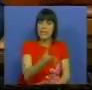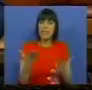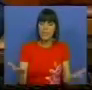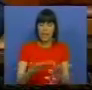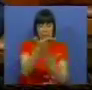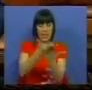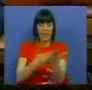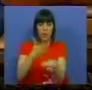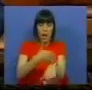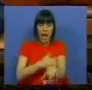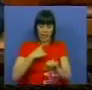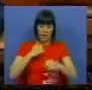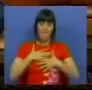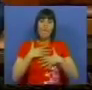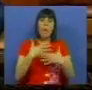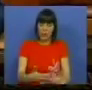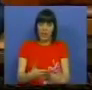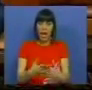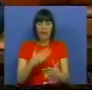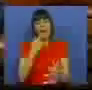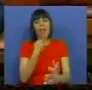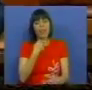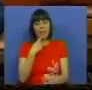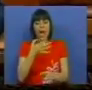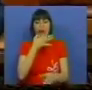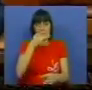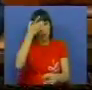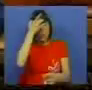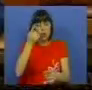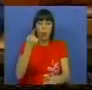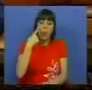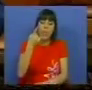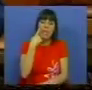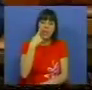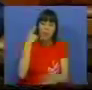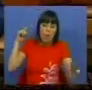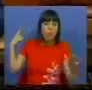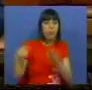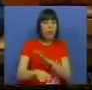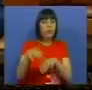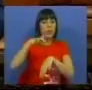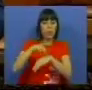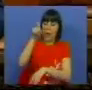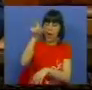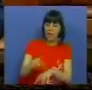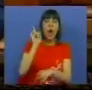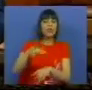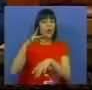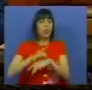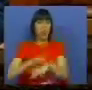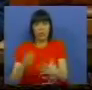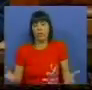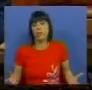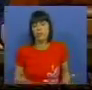que a declaração antecipada de vontade implica uma consciência, um conhecimento aprofundado do doente sobre a sua doença,